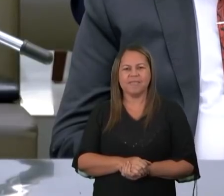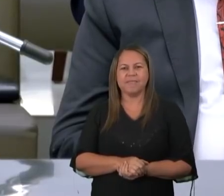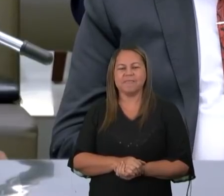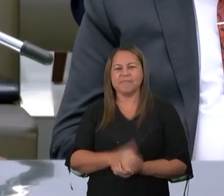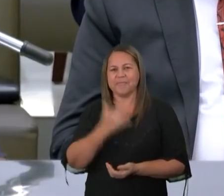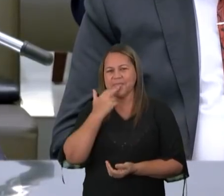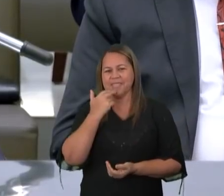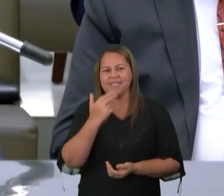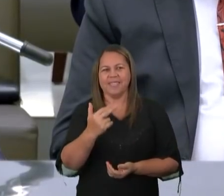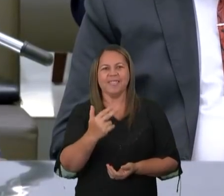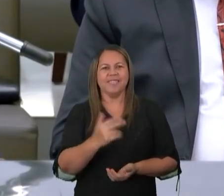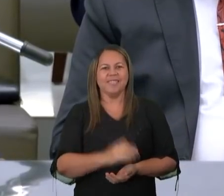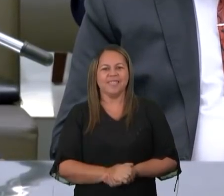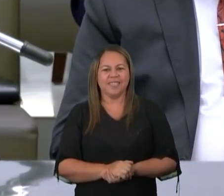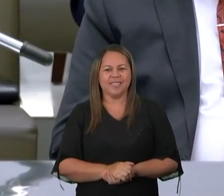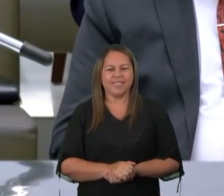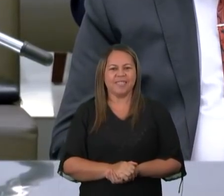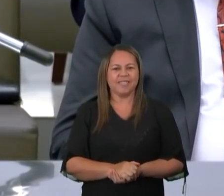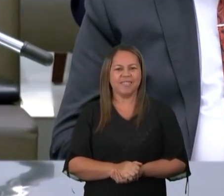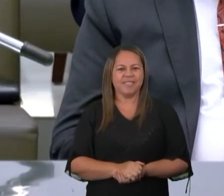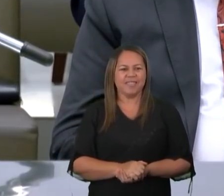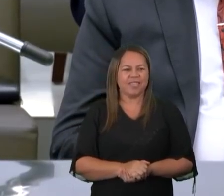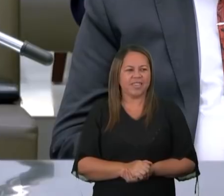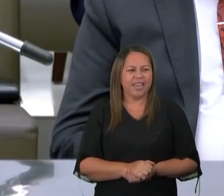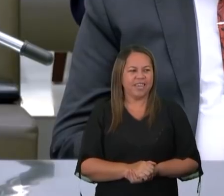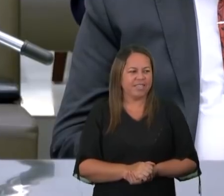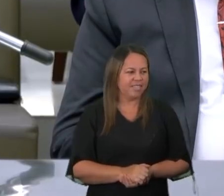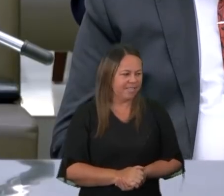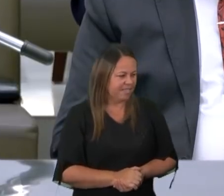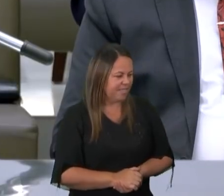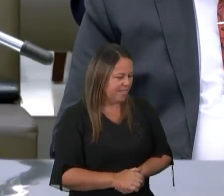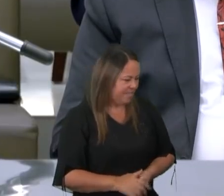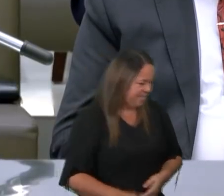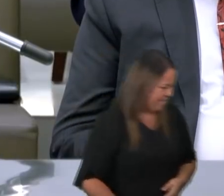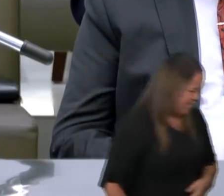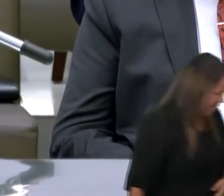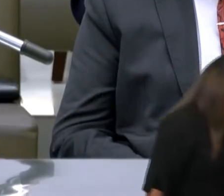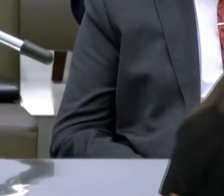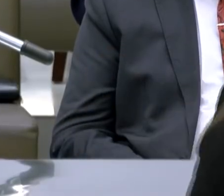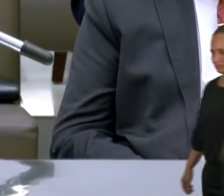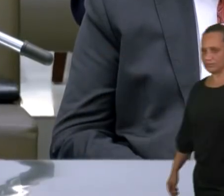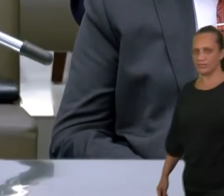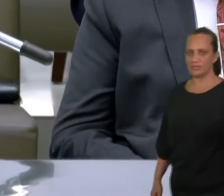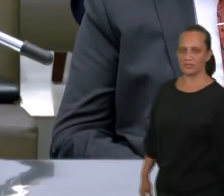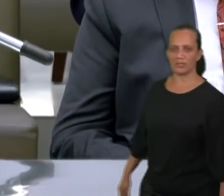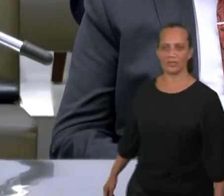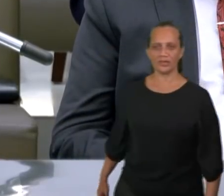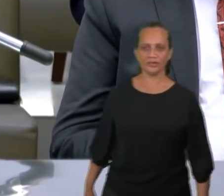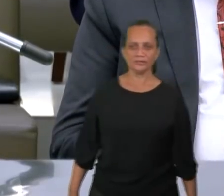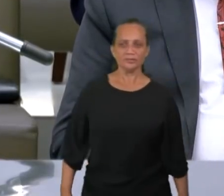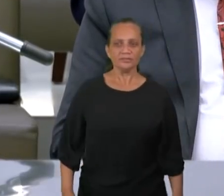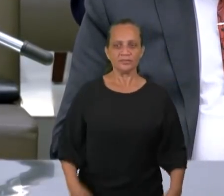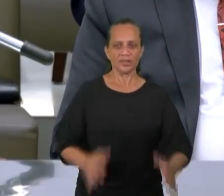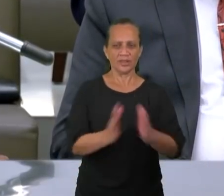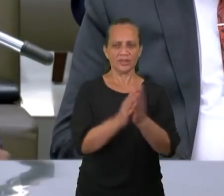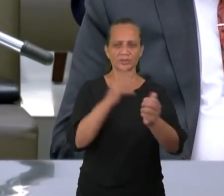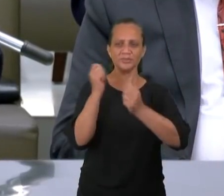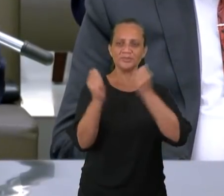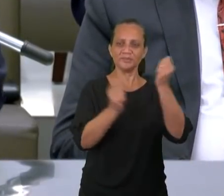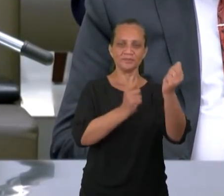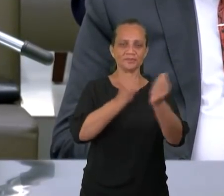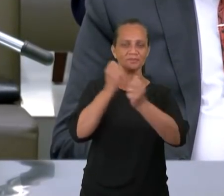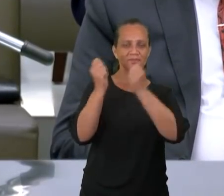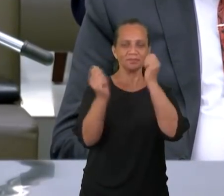Ninguém viu o rastro, Aleluia, aleluia,